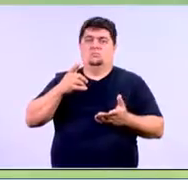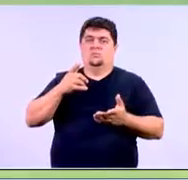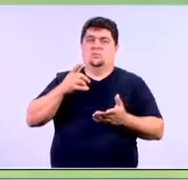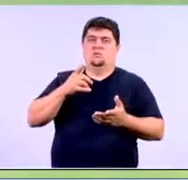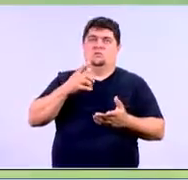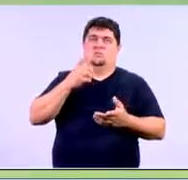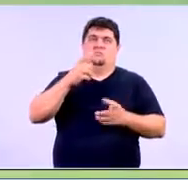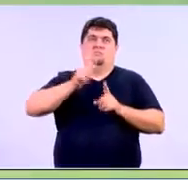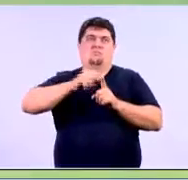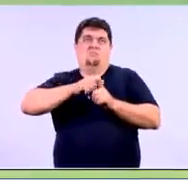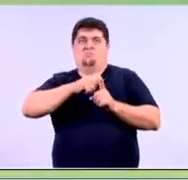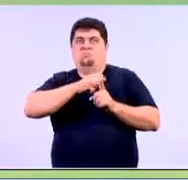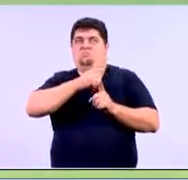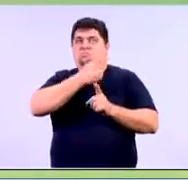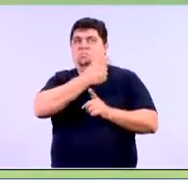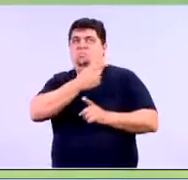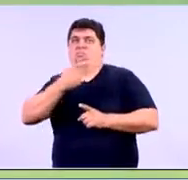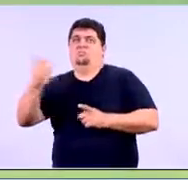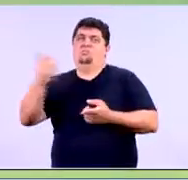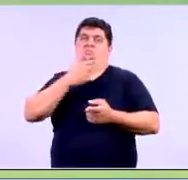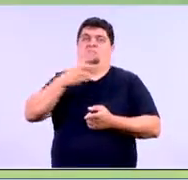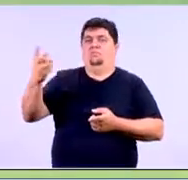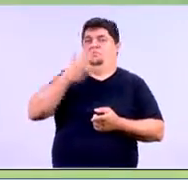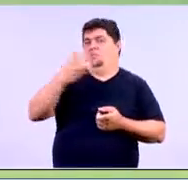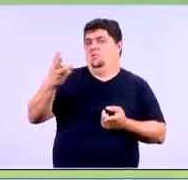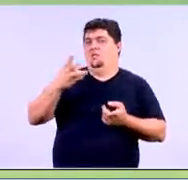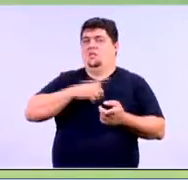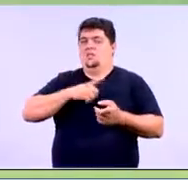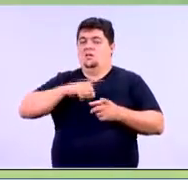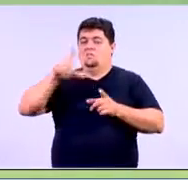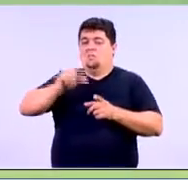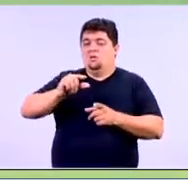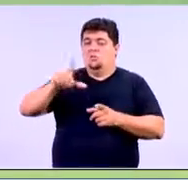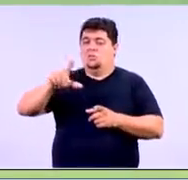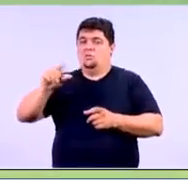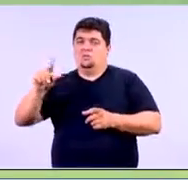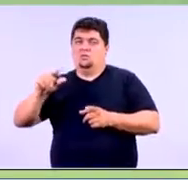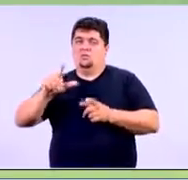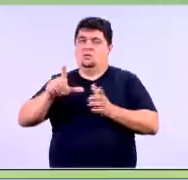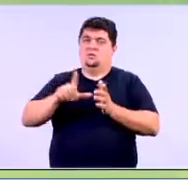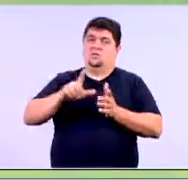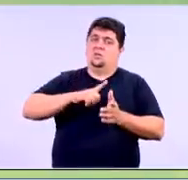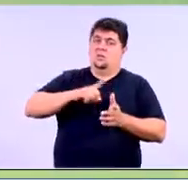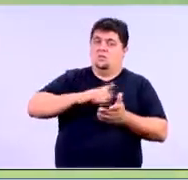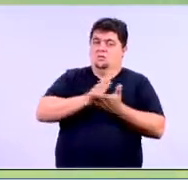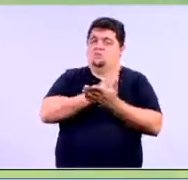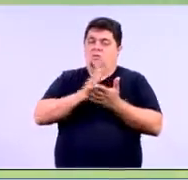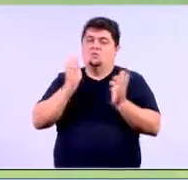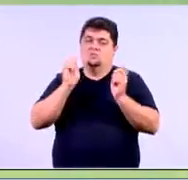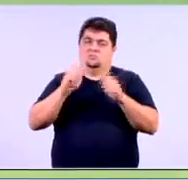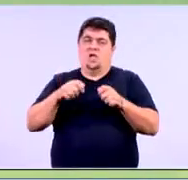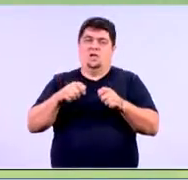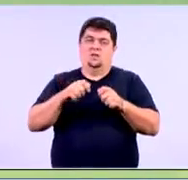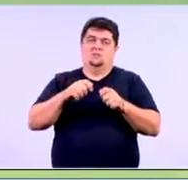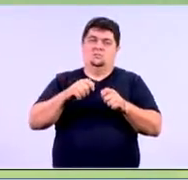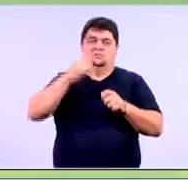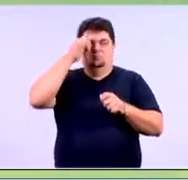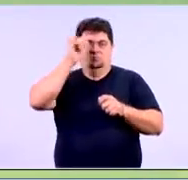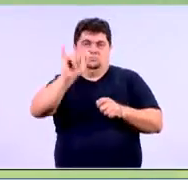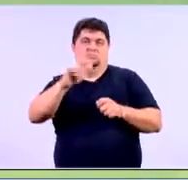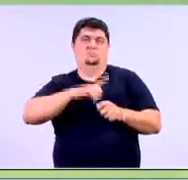período. Portanto, esses são alguns que entram na exceção, mas é necessário de que